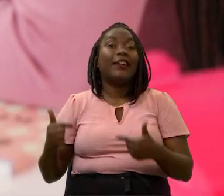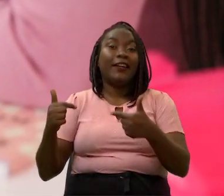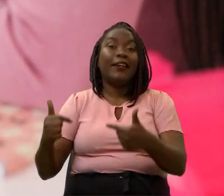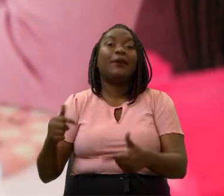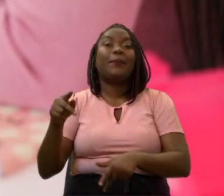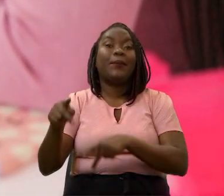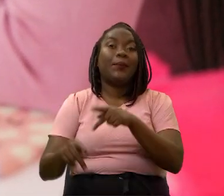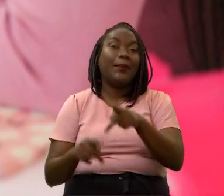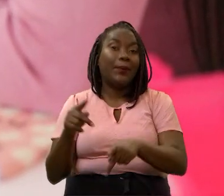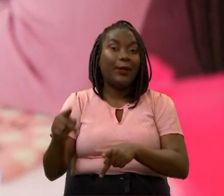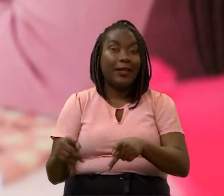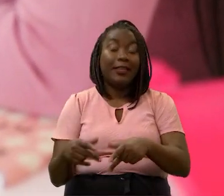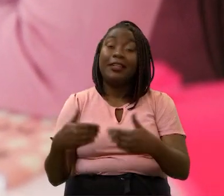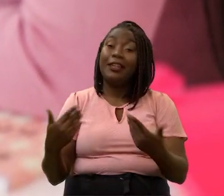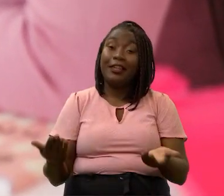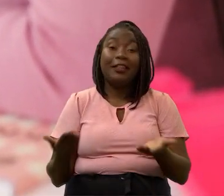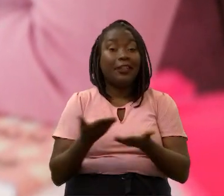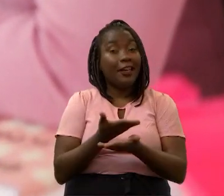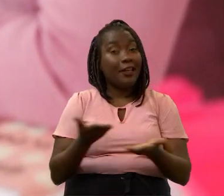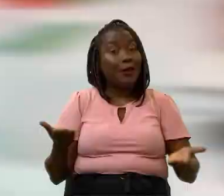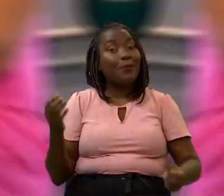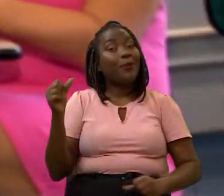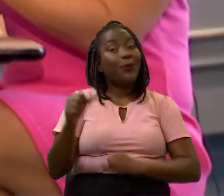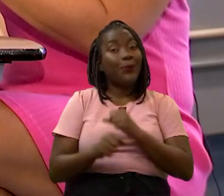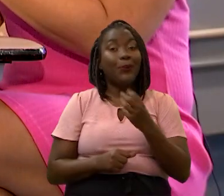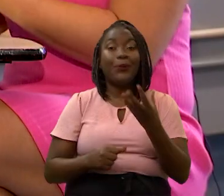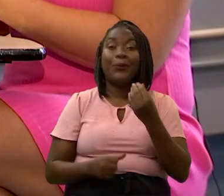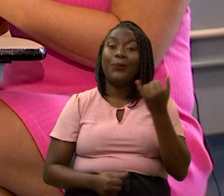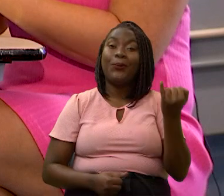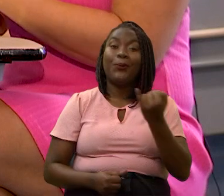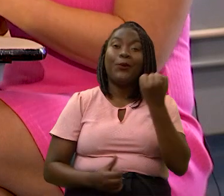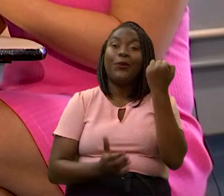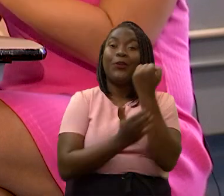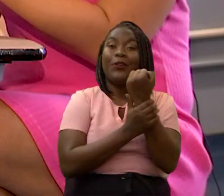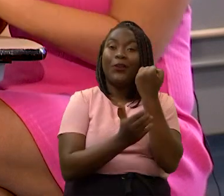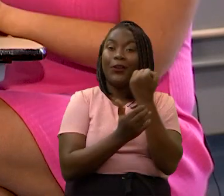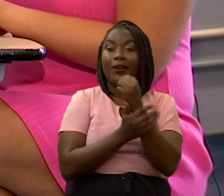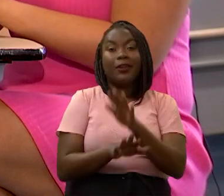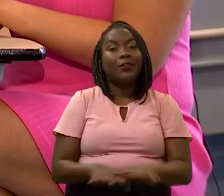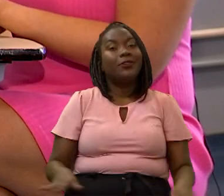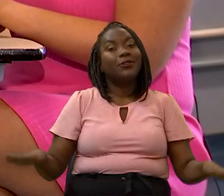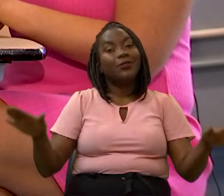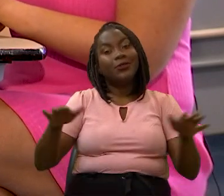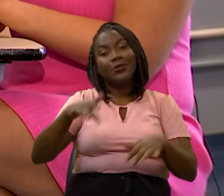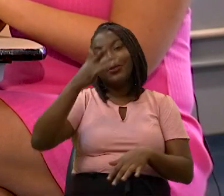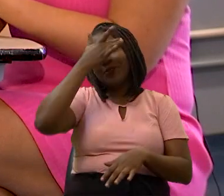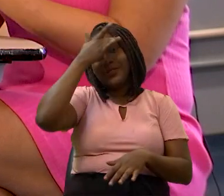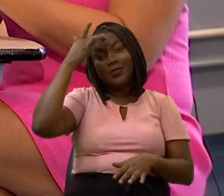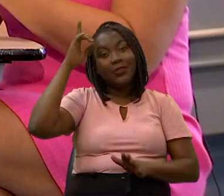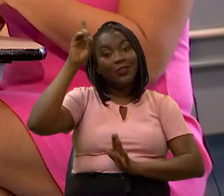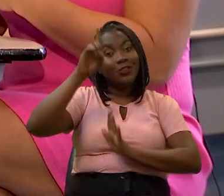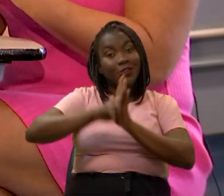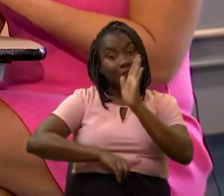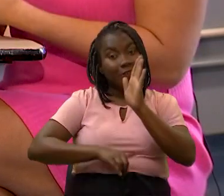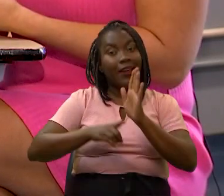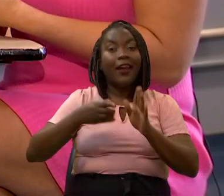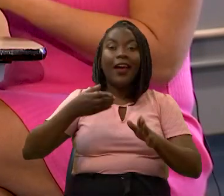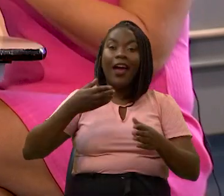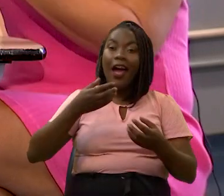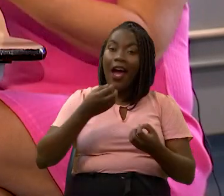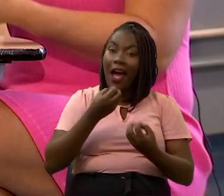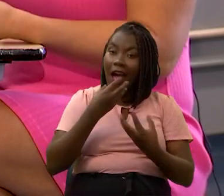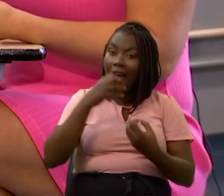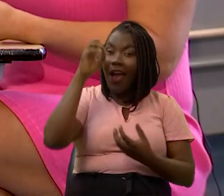oferecimento do serviço à população. Então, essa foi uma mudança muito importante para assegurar a todos os cidadãos brasileiros o